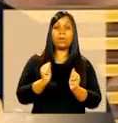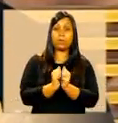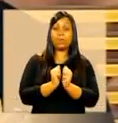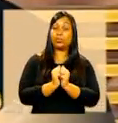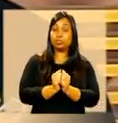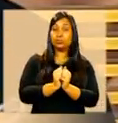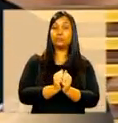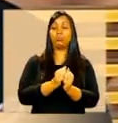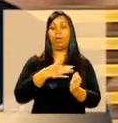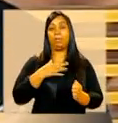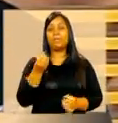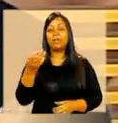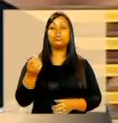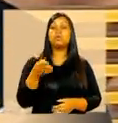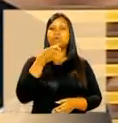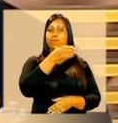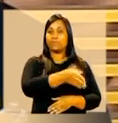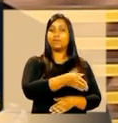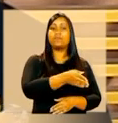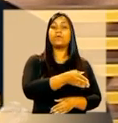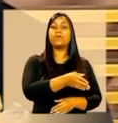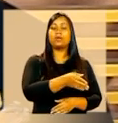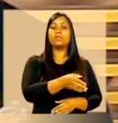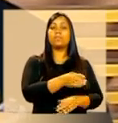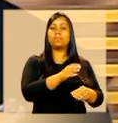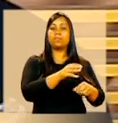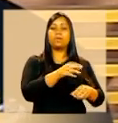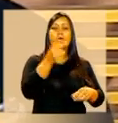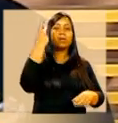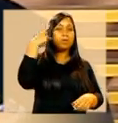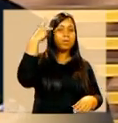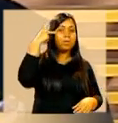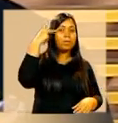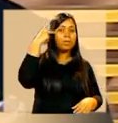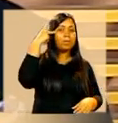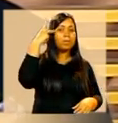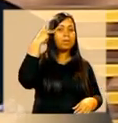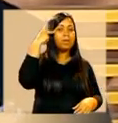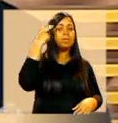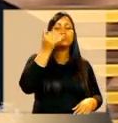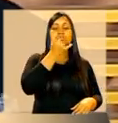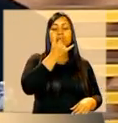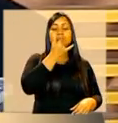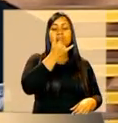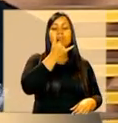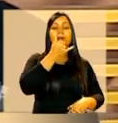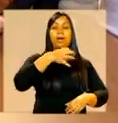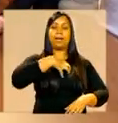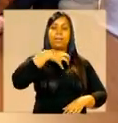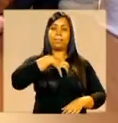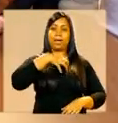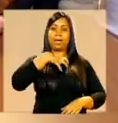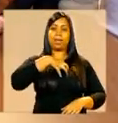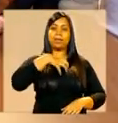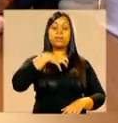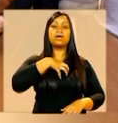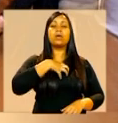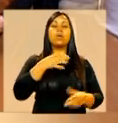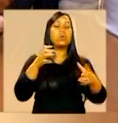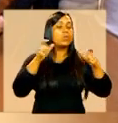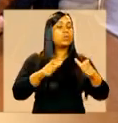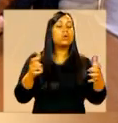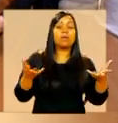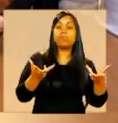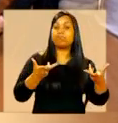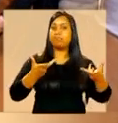minhas viagens. Então eu fui recentemente para o Morro de São Paulo, na Bahia. Ai, tô querendo muito. É um lugar maravilhoso.